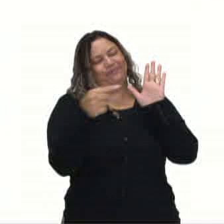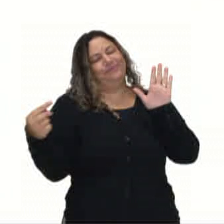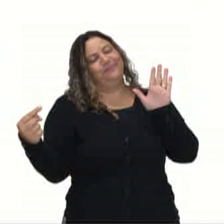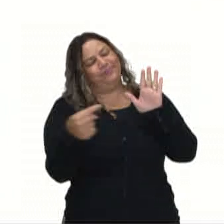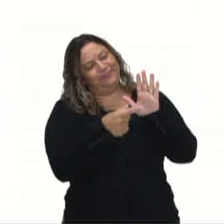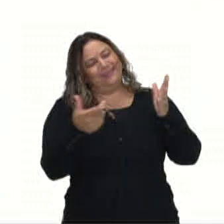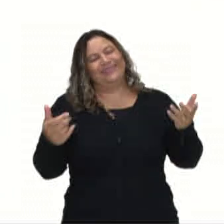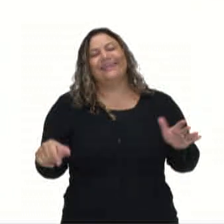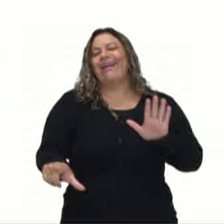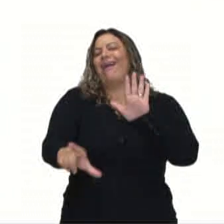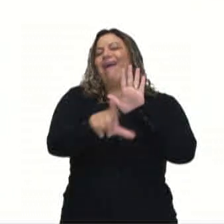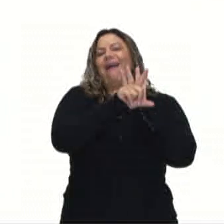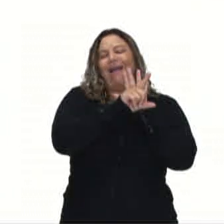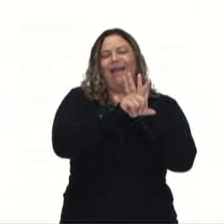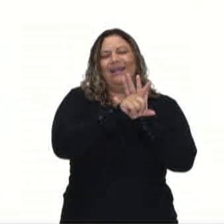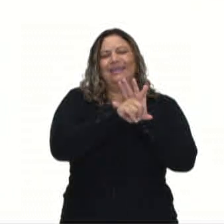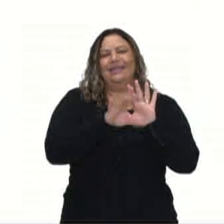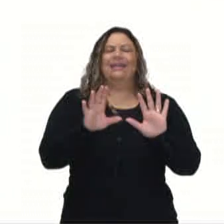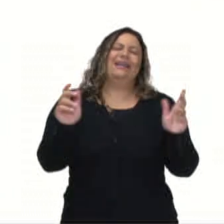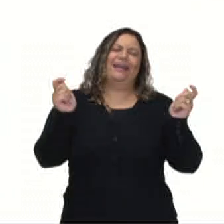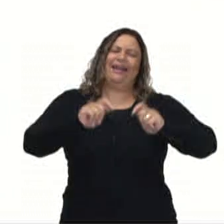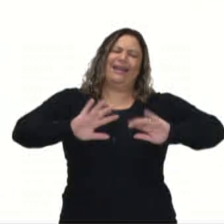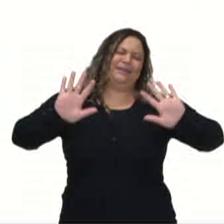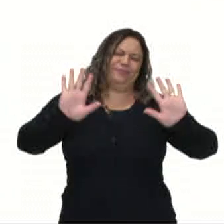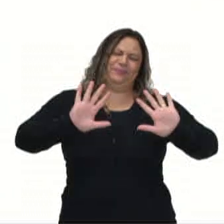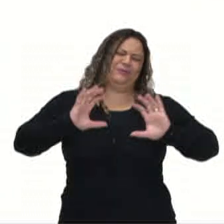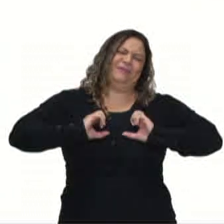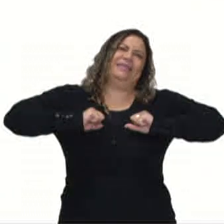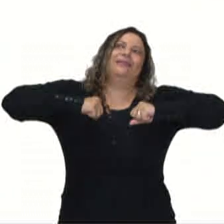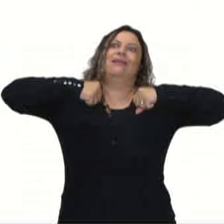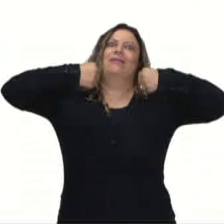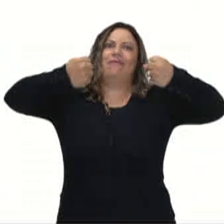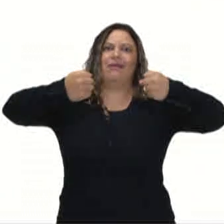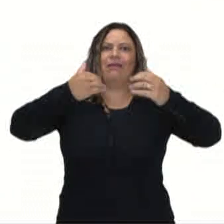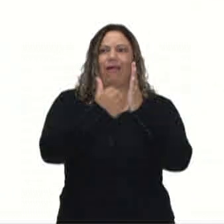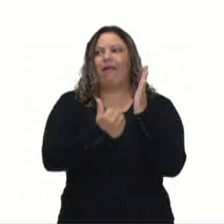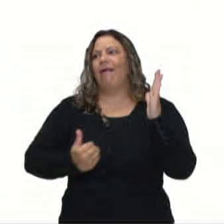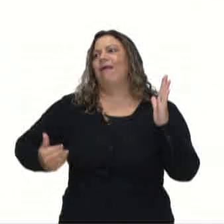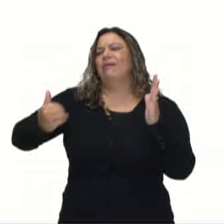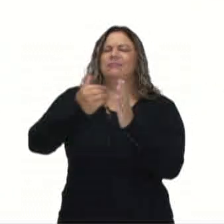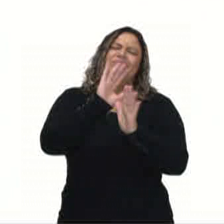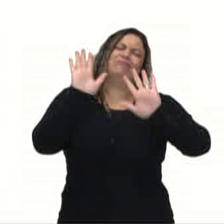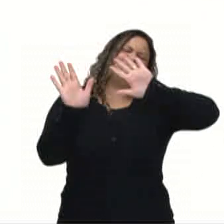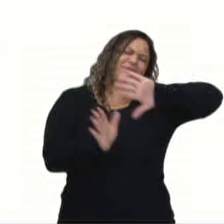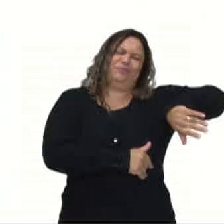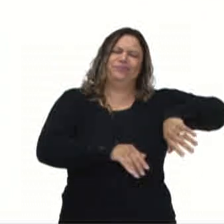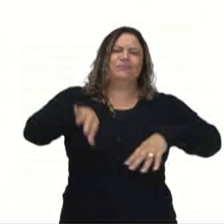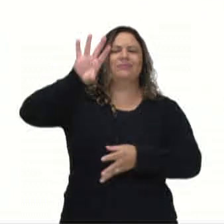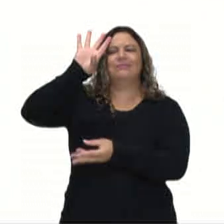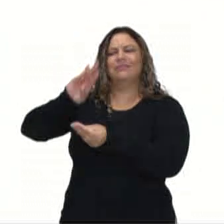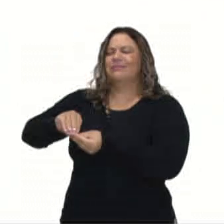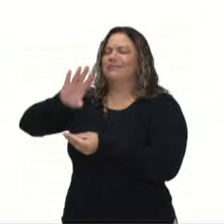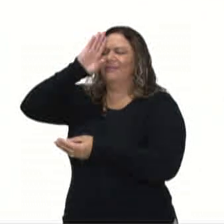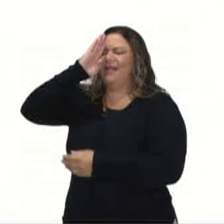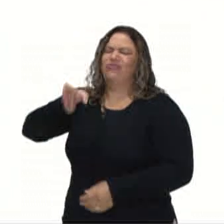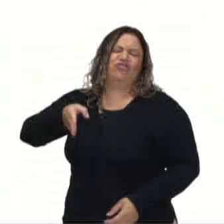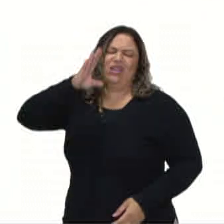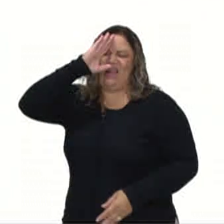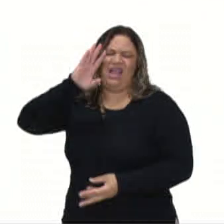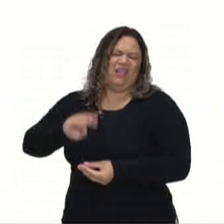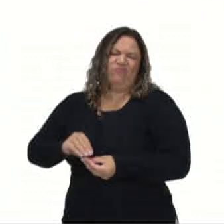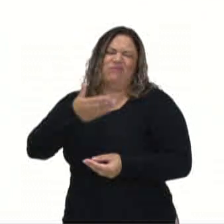a lei do menor esforço, que tende a simplificar todas as coisas. Tempo virá em que